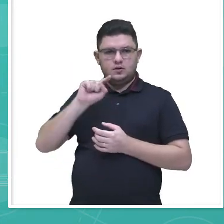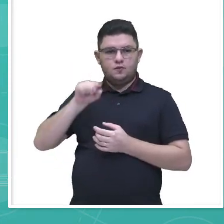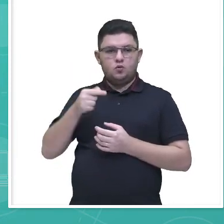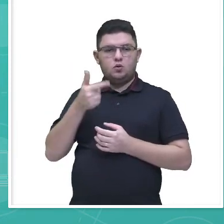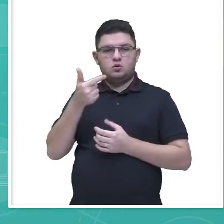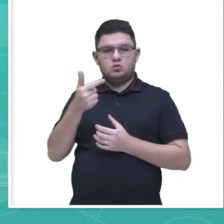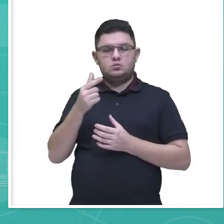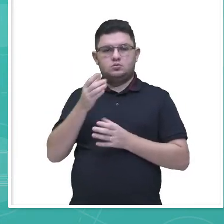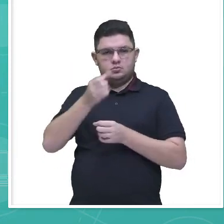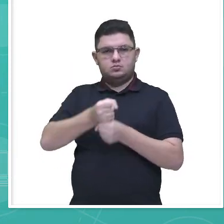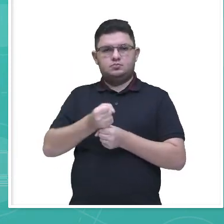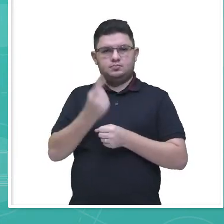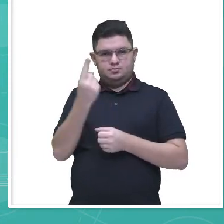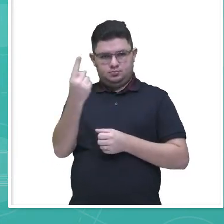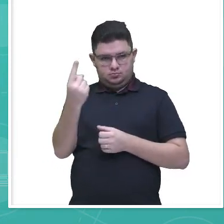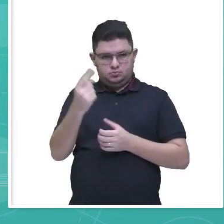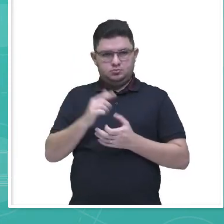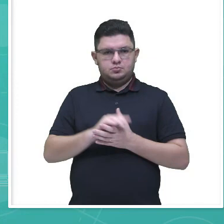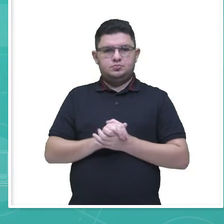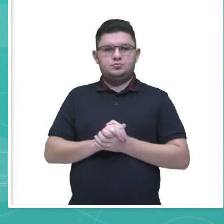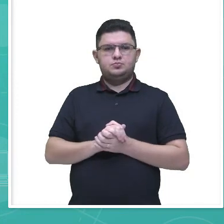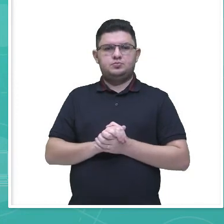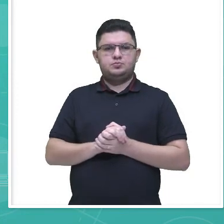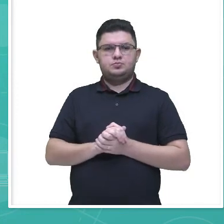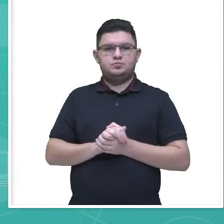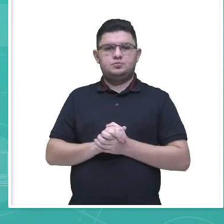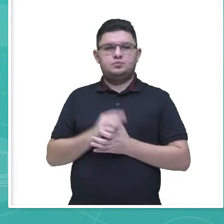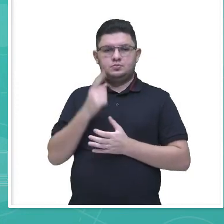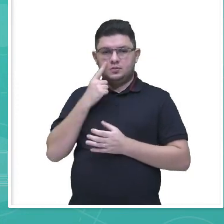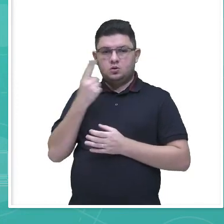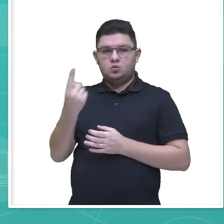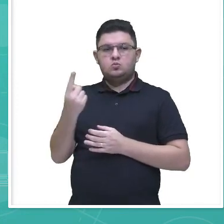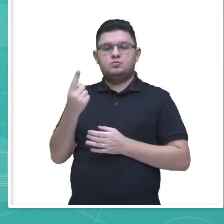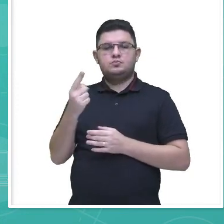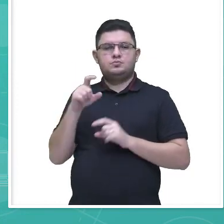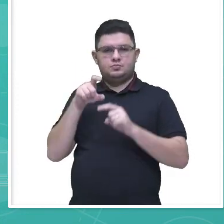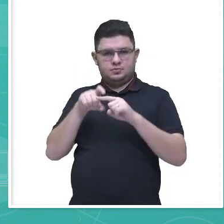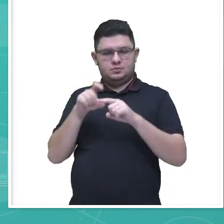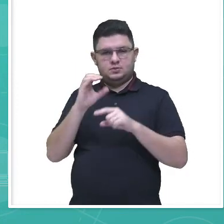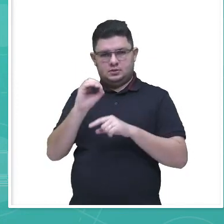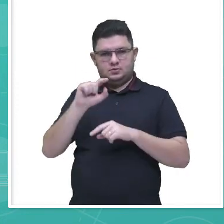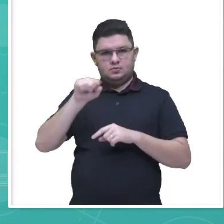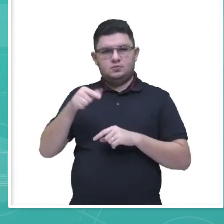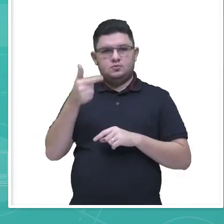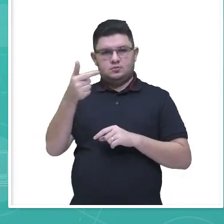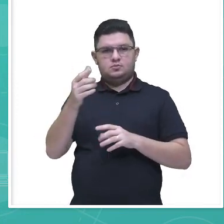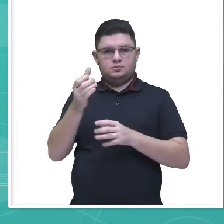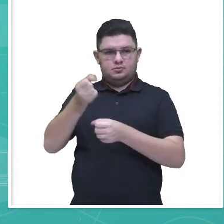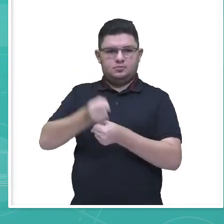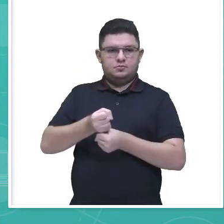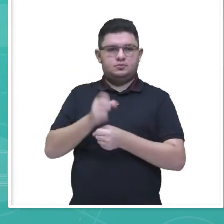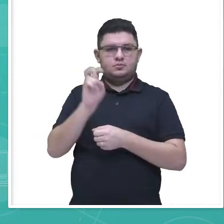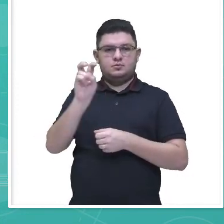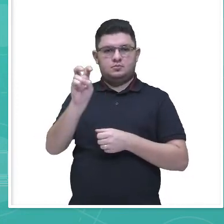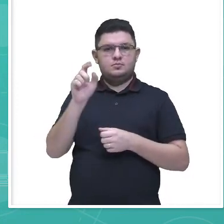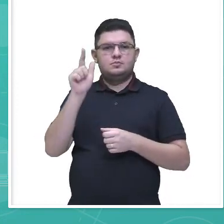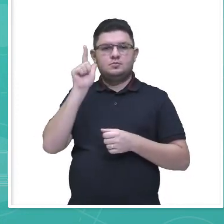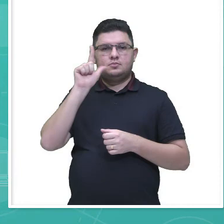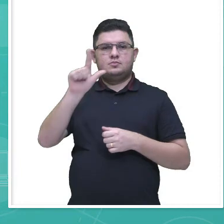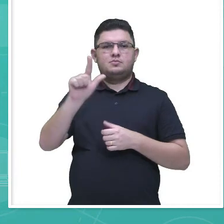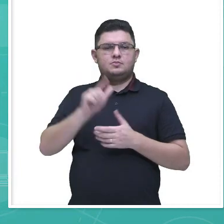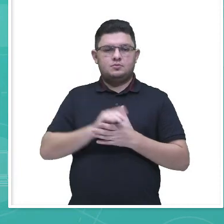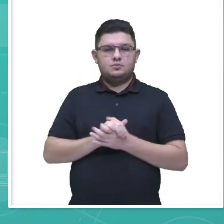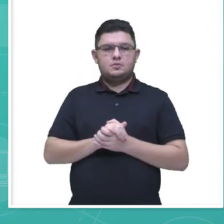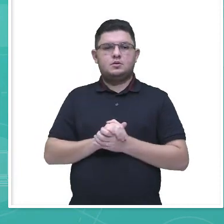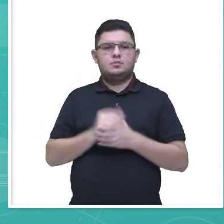1. E aí você vai encontrar o valor de x a partir desse cálculo que você observou ali, ó. Então, o Júnior vai precisar de